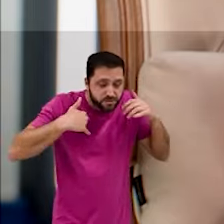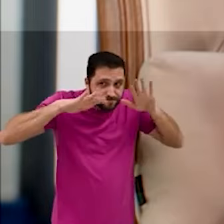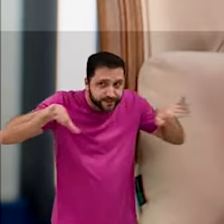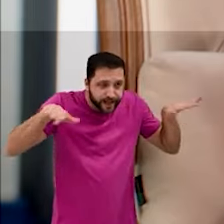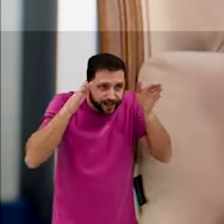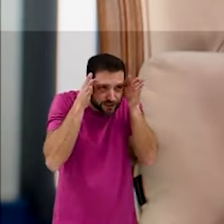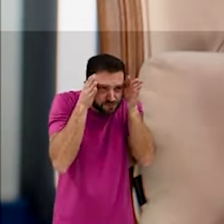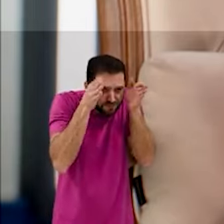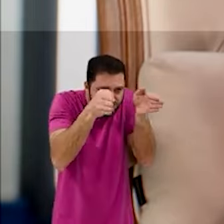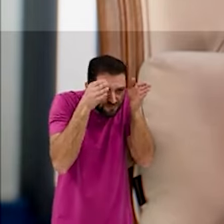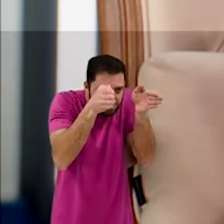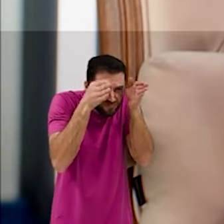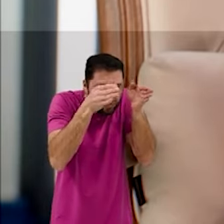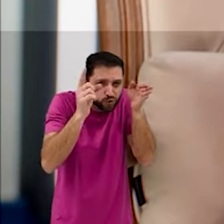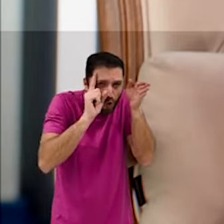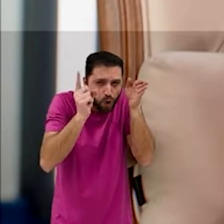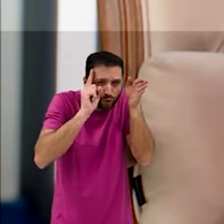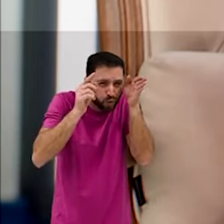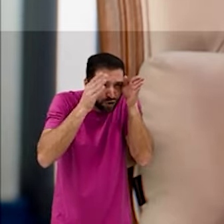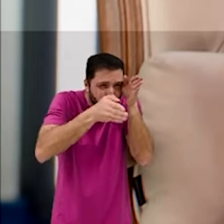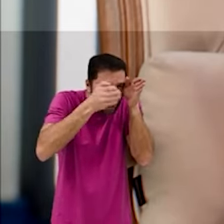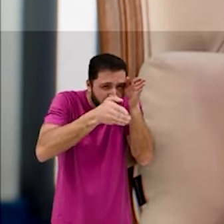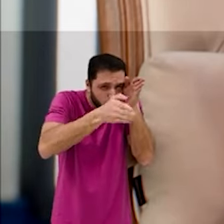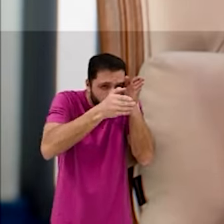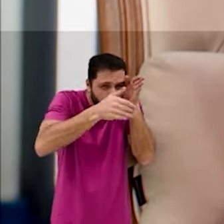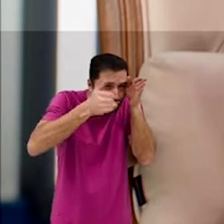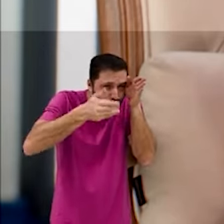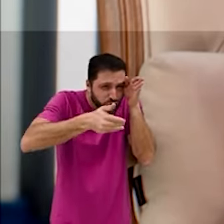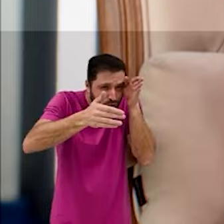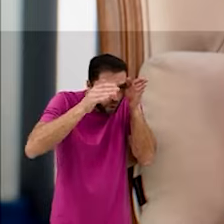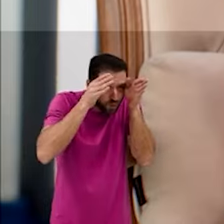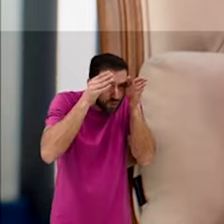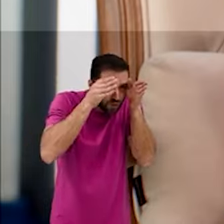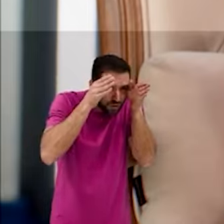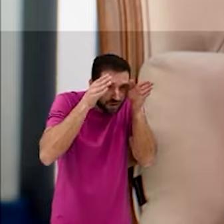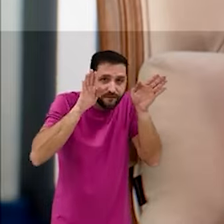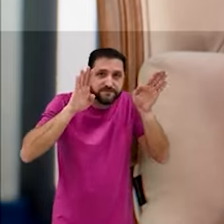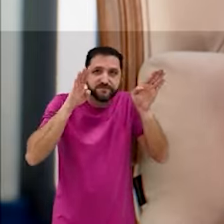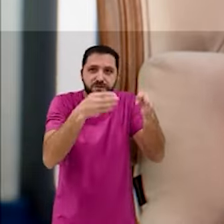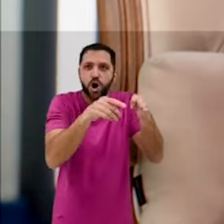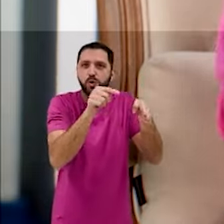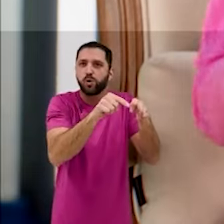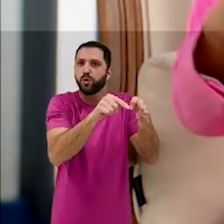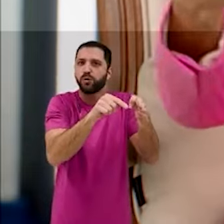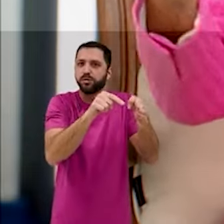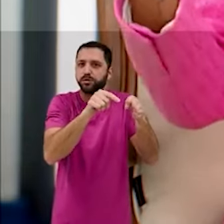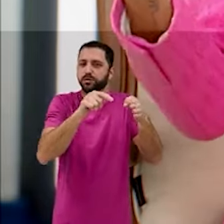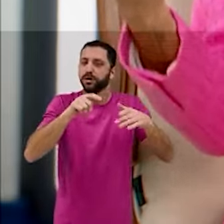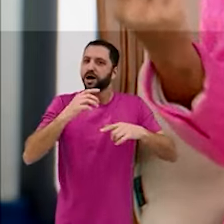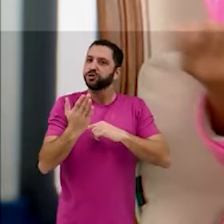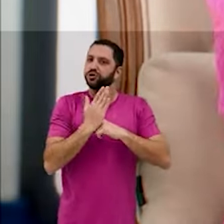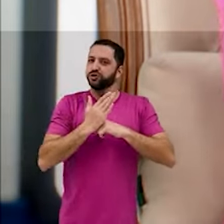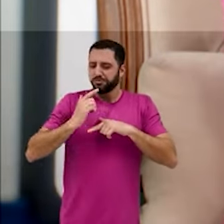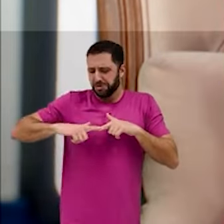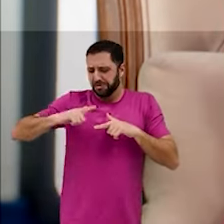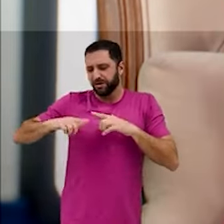não ouvi ninguém e só fui fazendo aquilo ali todo dia. Era um modo de sobrevivência. Mas aquilo me tirou de onde eu estava, do fundo do poço.